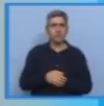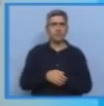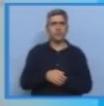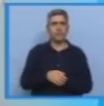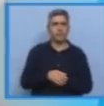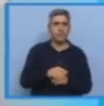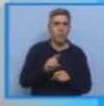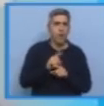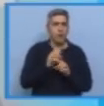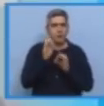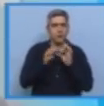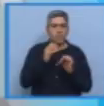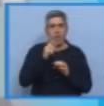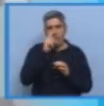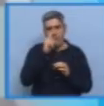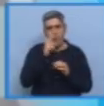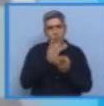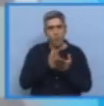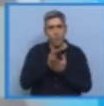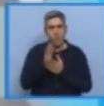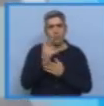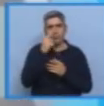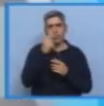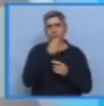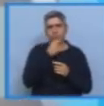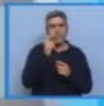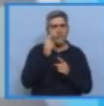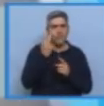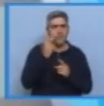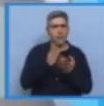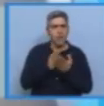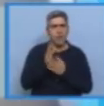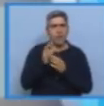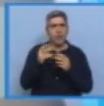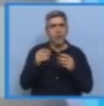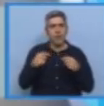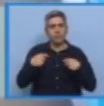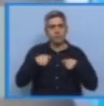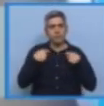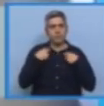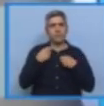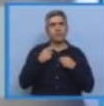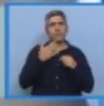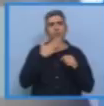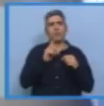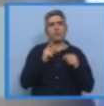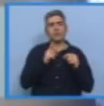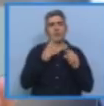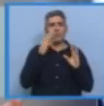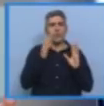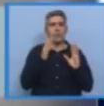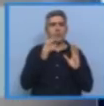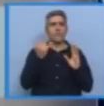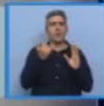a obstinação terapêutica, levar a que a pessoa seja mantida viva para além daquilo que é razoável, de